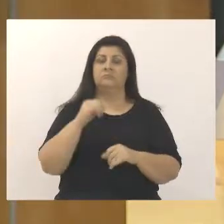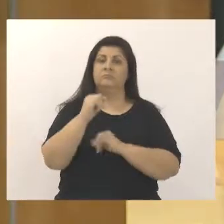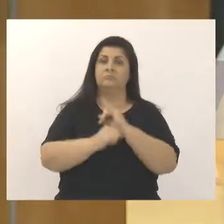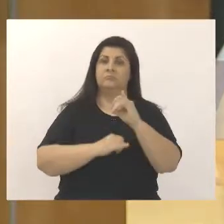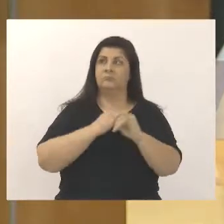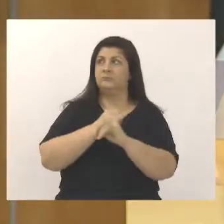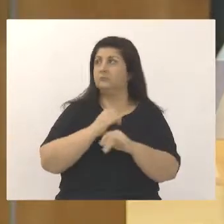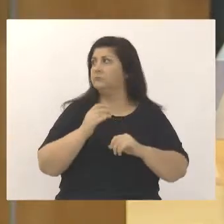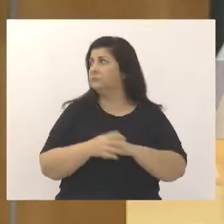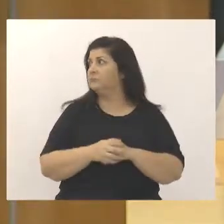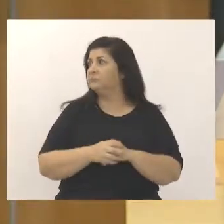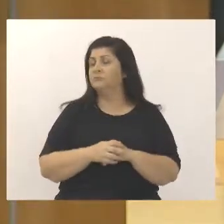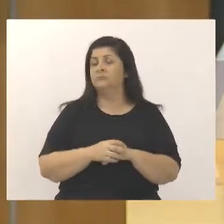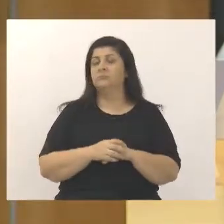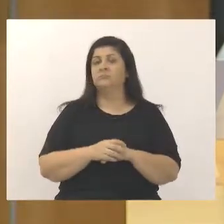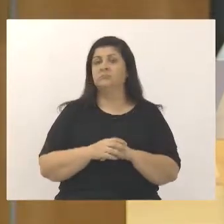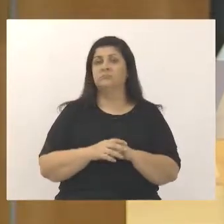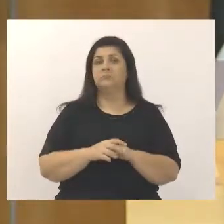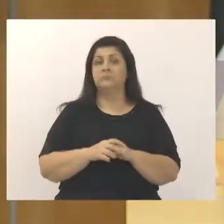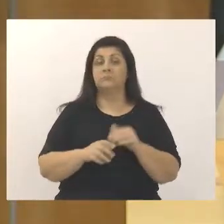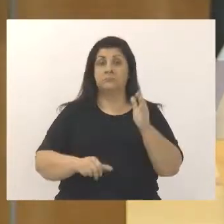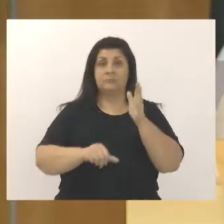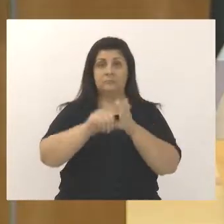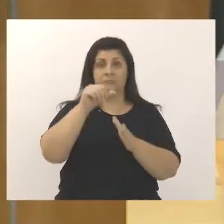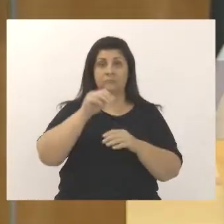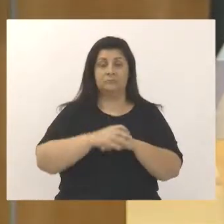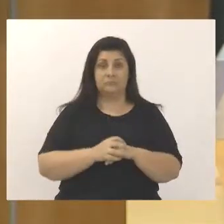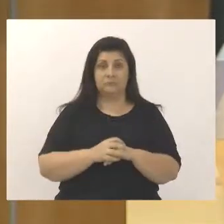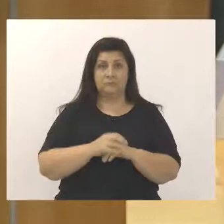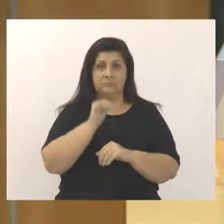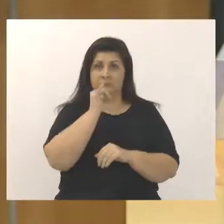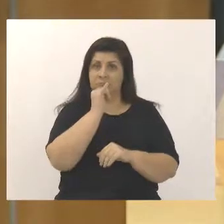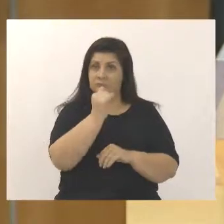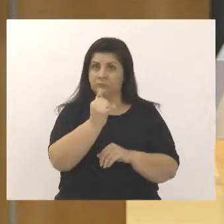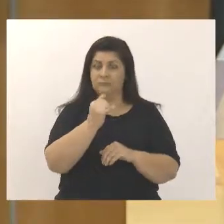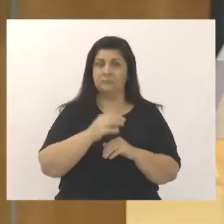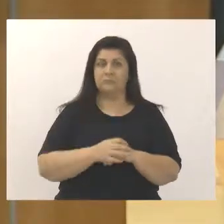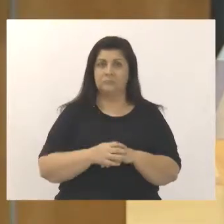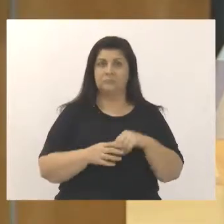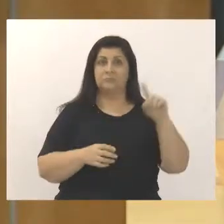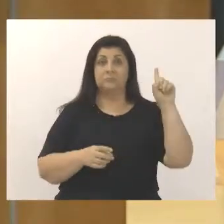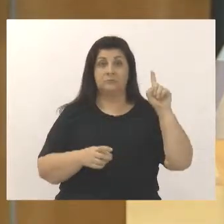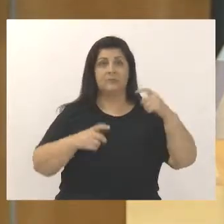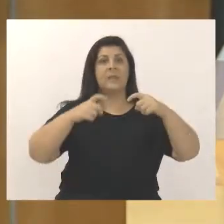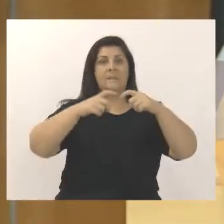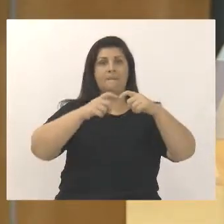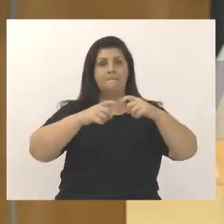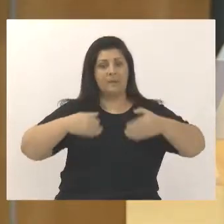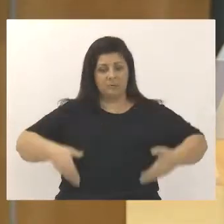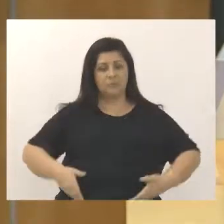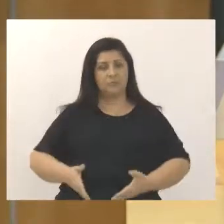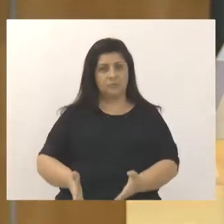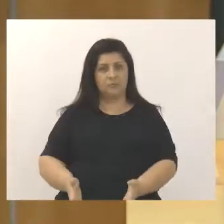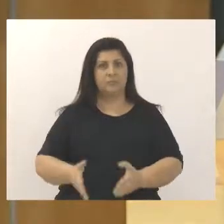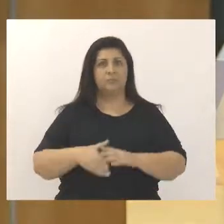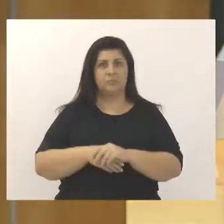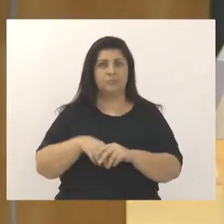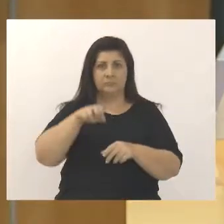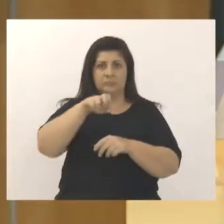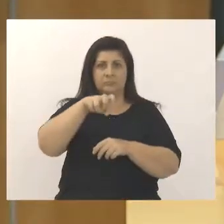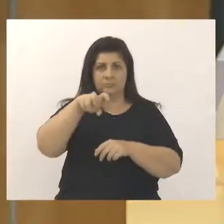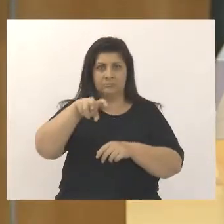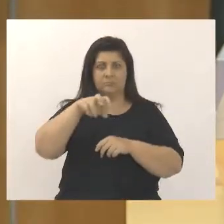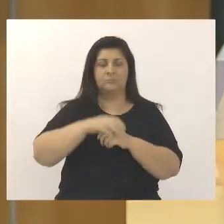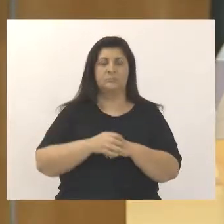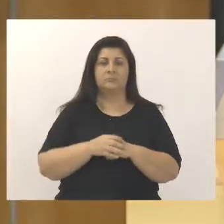internet, pela TV. Primeiramente, quero salientar que sou médico, ginecologista, obstetra e atuo nessa área